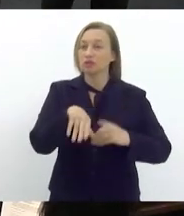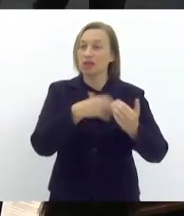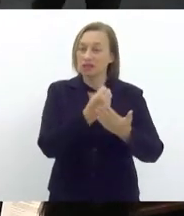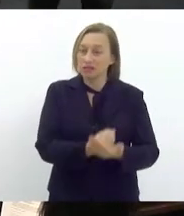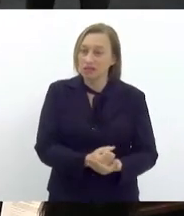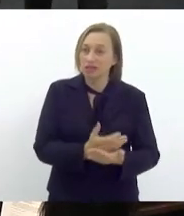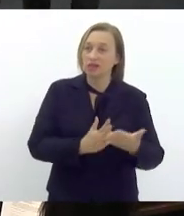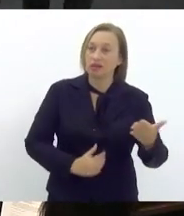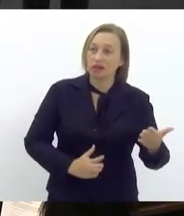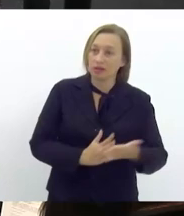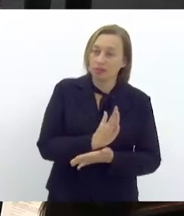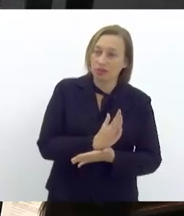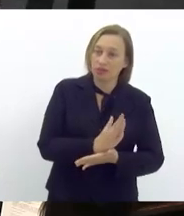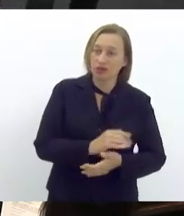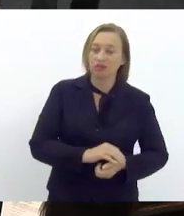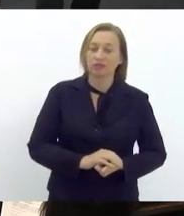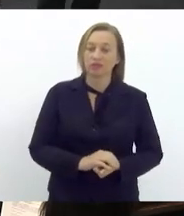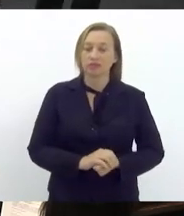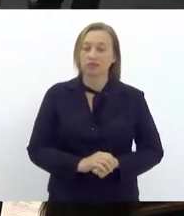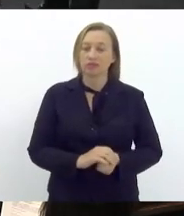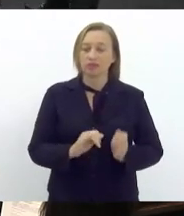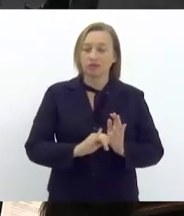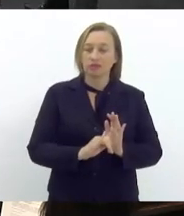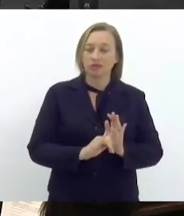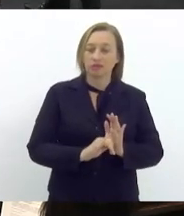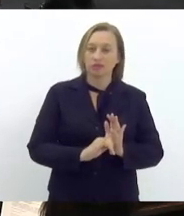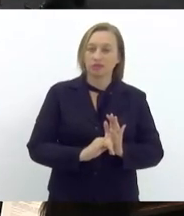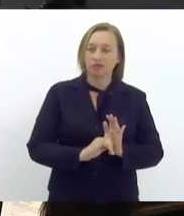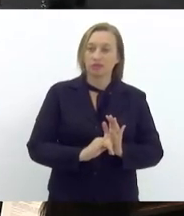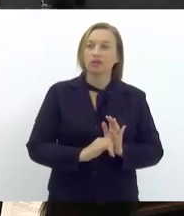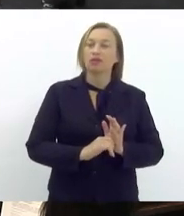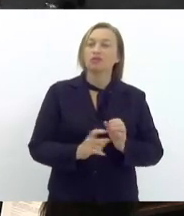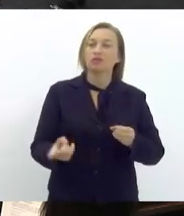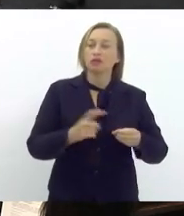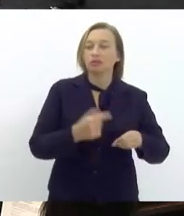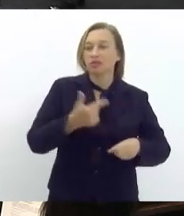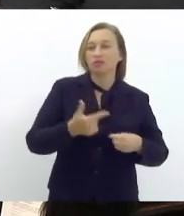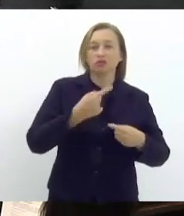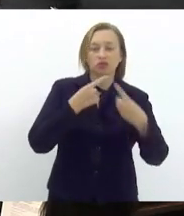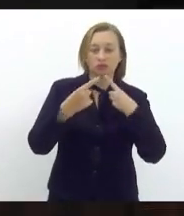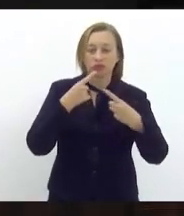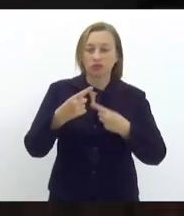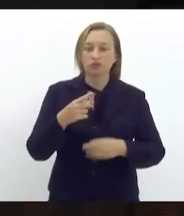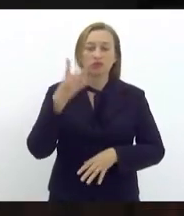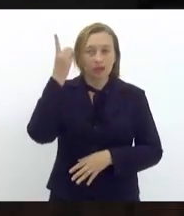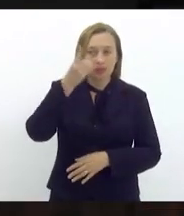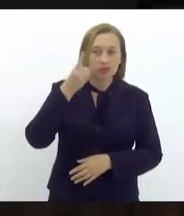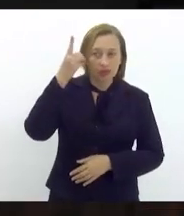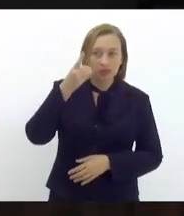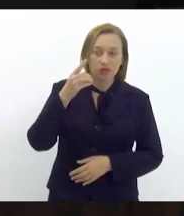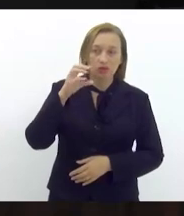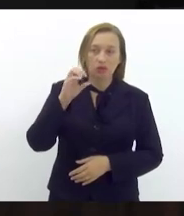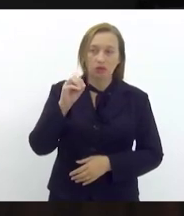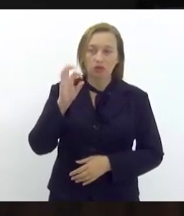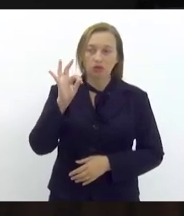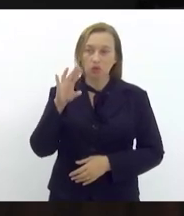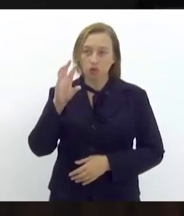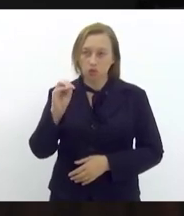aprovam Maneço como estão aprovado vai a redação do vencido para a segunda discussão deputado autor